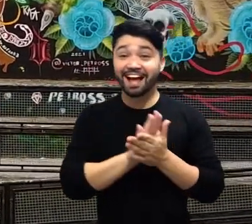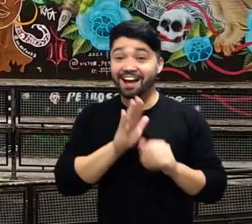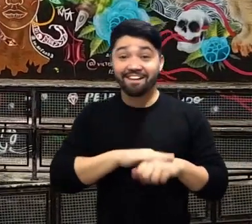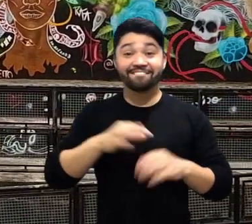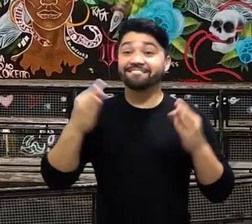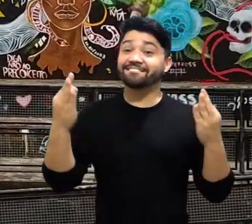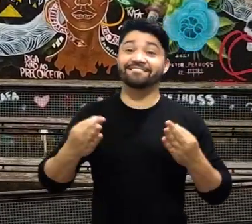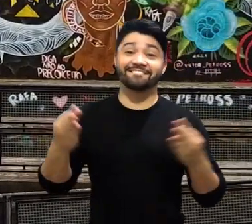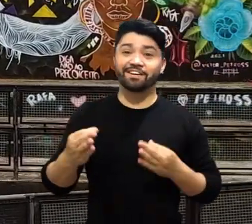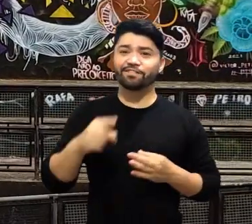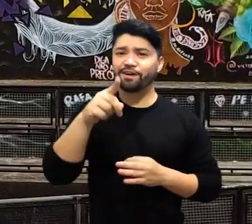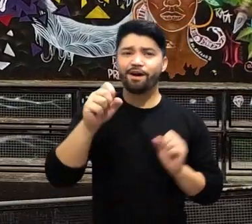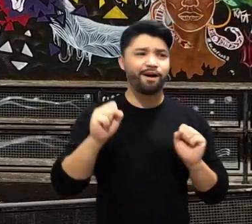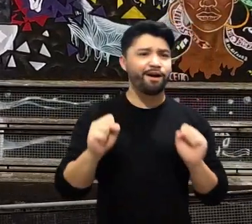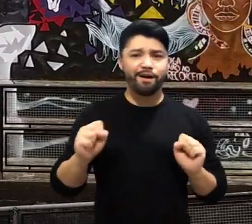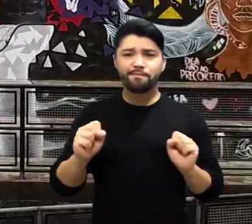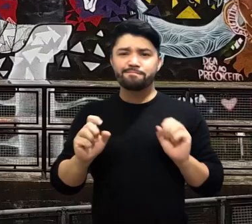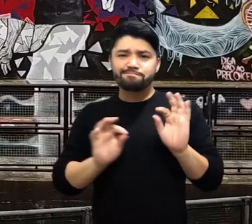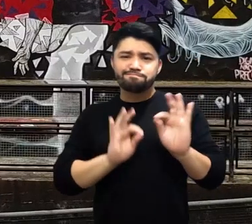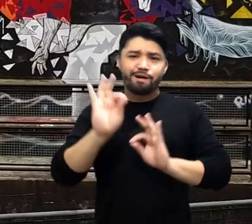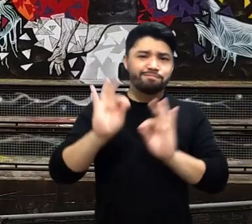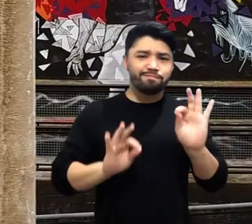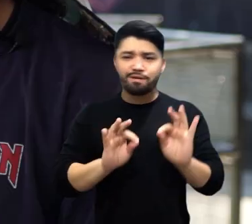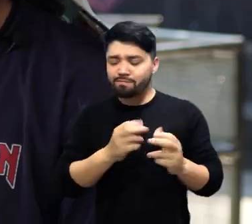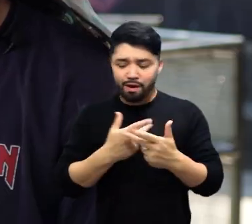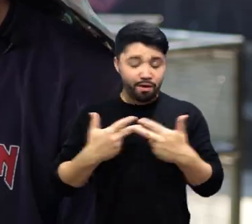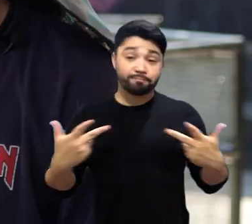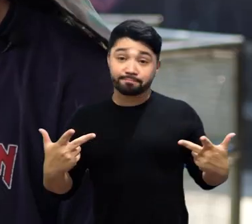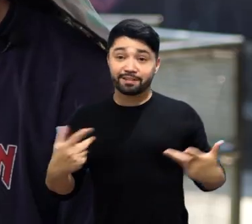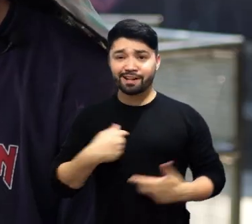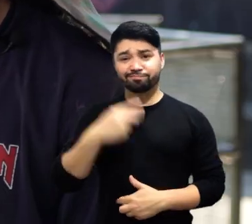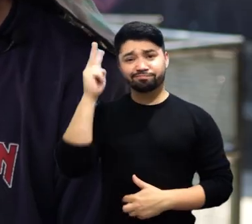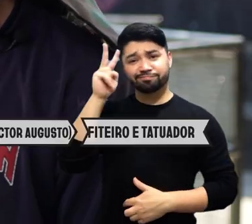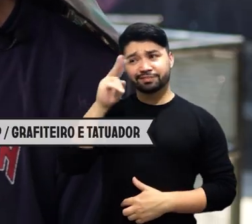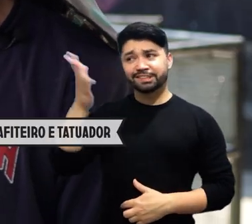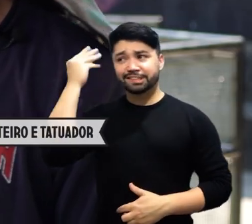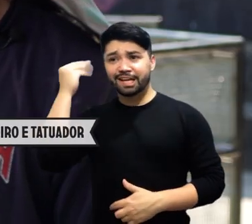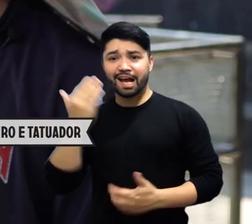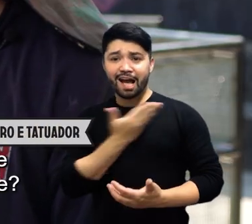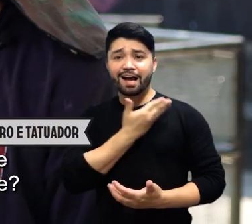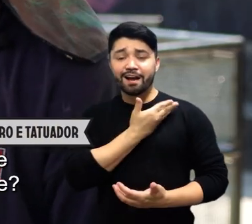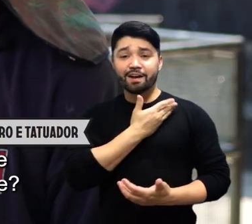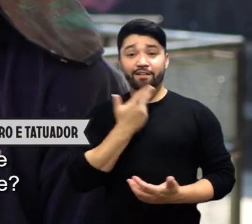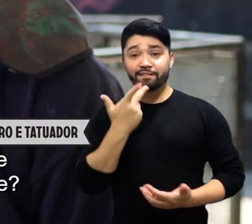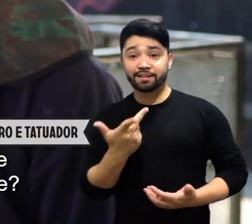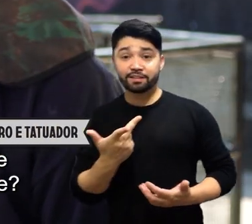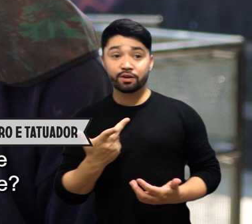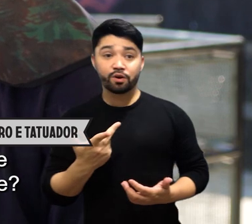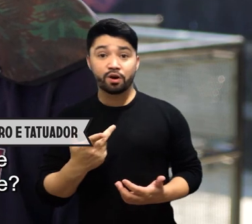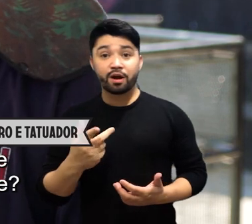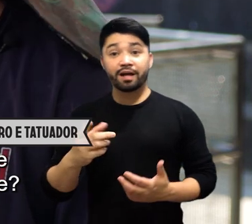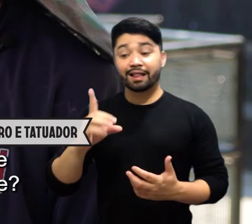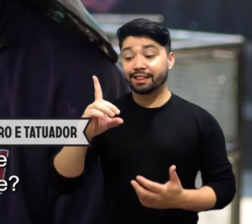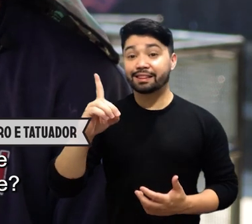perfeito. Você poder moldar as coisas, sabe? Eu lembro de uma vez um amigo meu comentando que a dádiva do artista